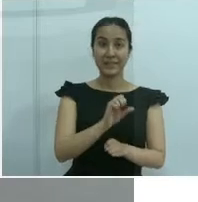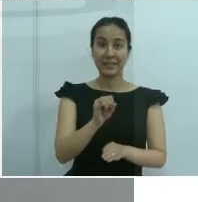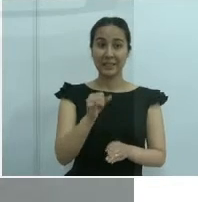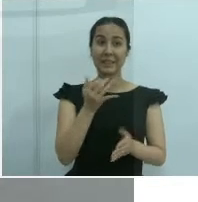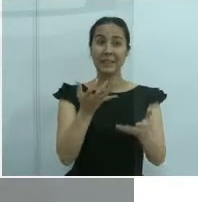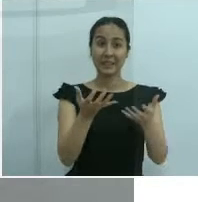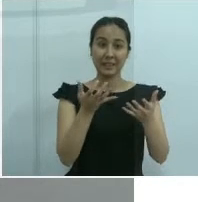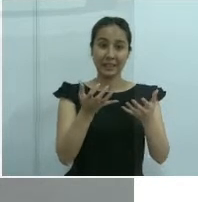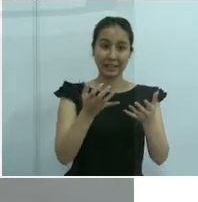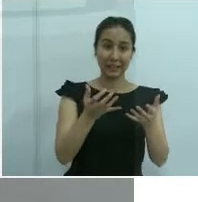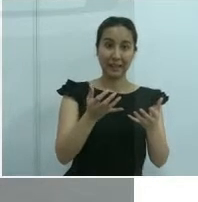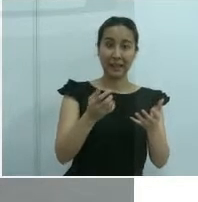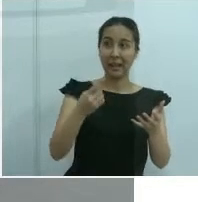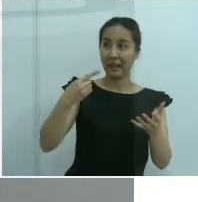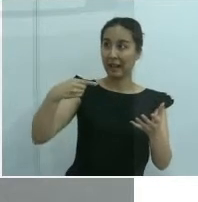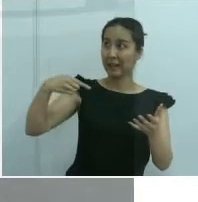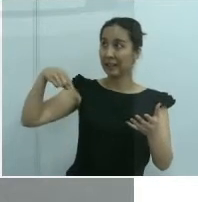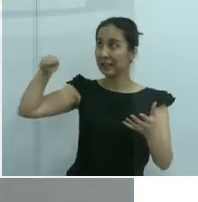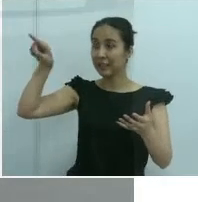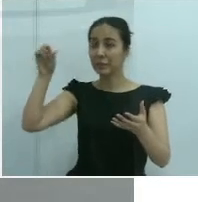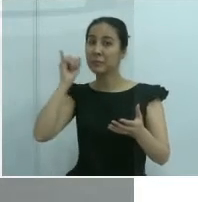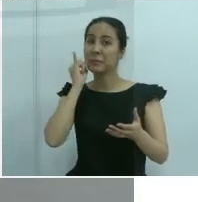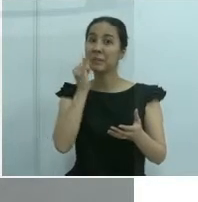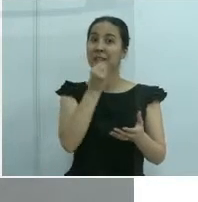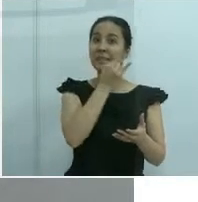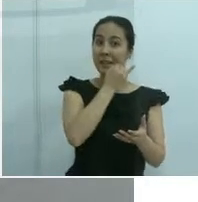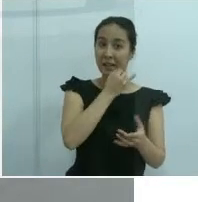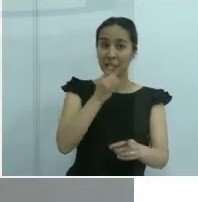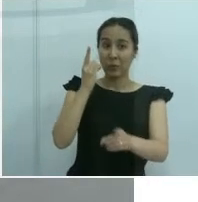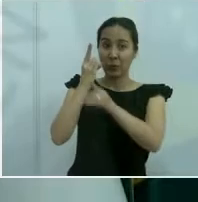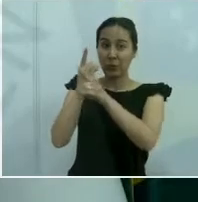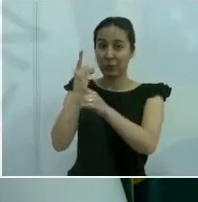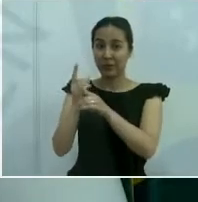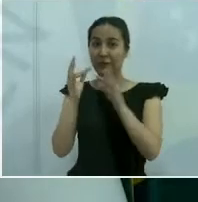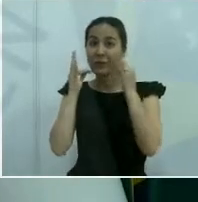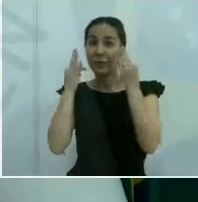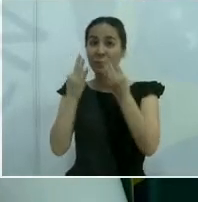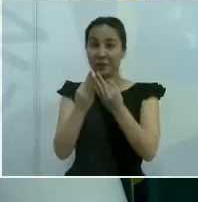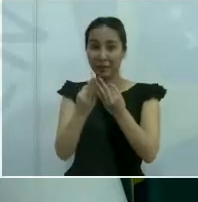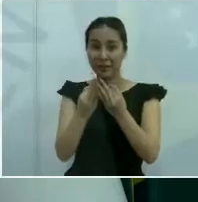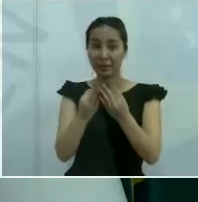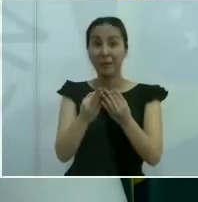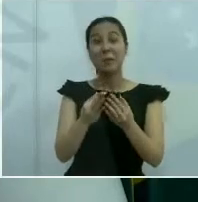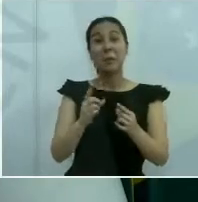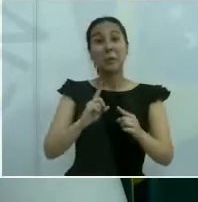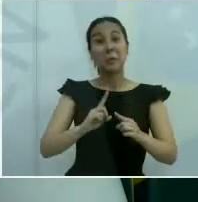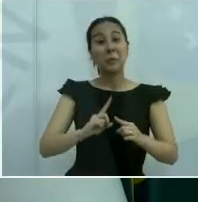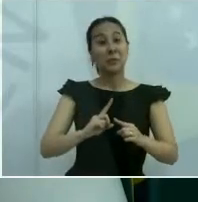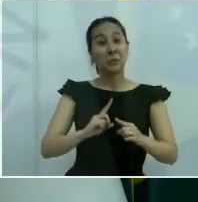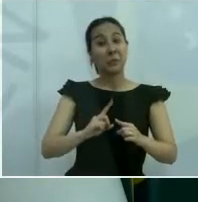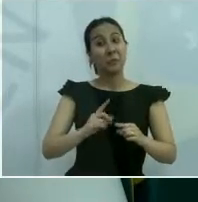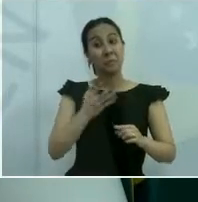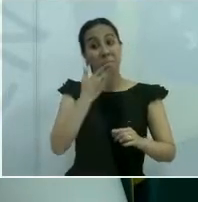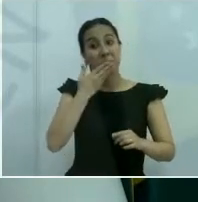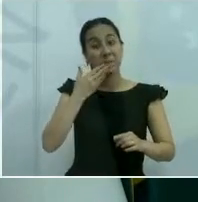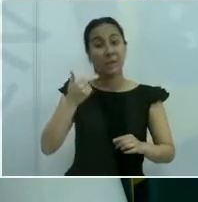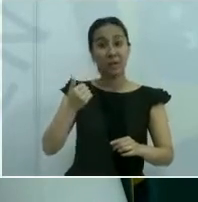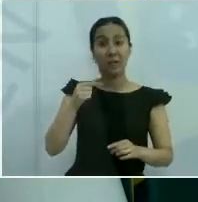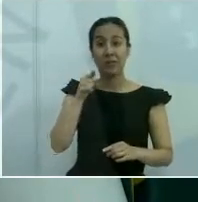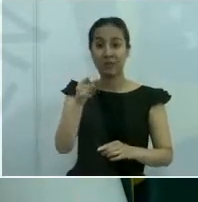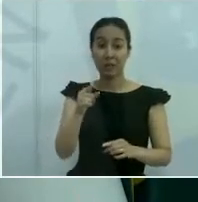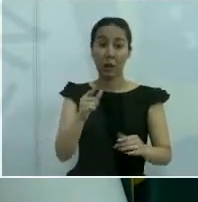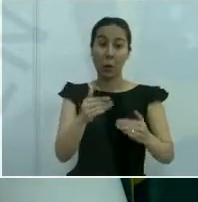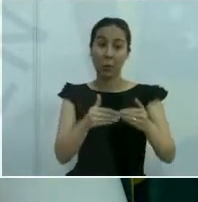começa a namorar pelo facebook tal dois anos antes que se você chegar de cara bater na porta e não ser atendido